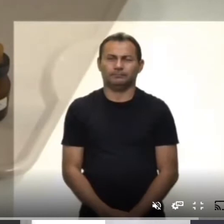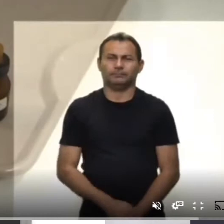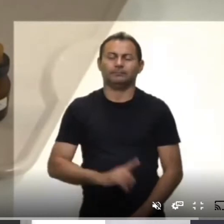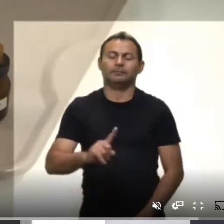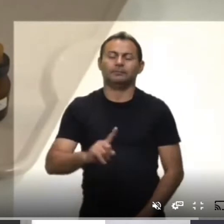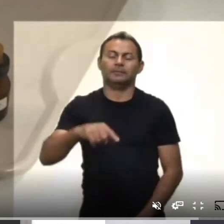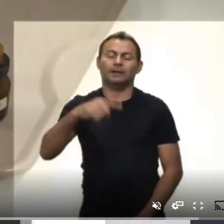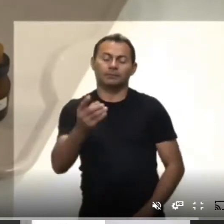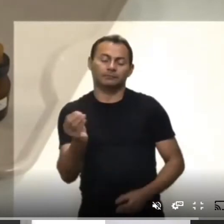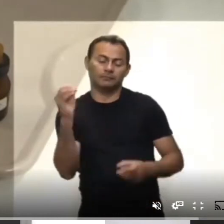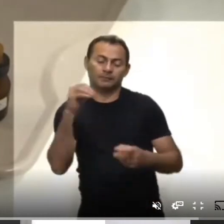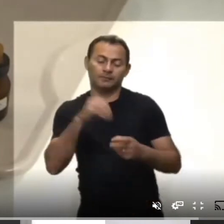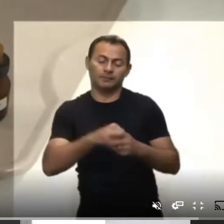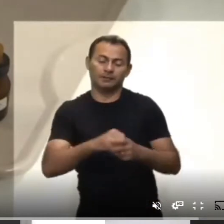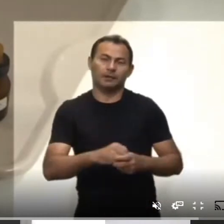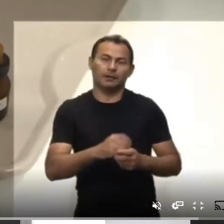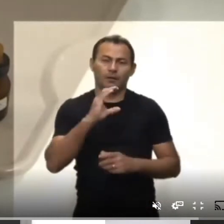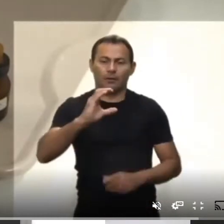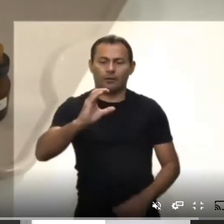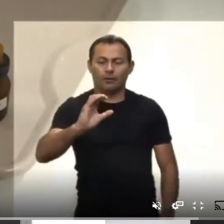Uai, aí.